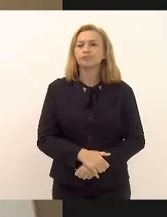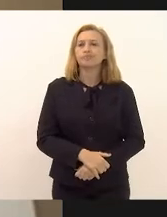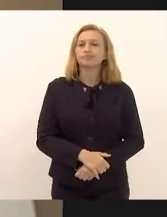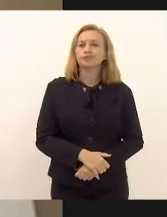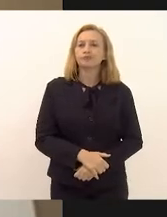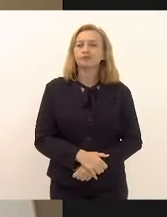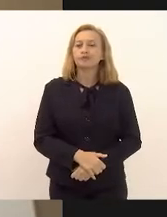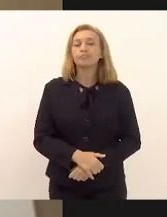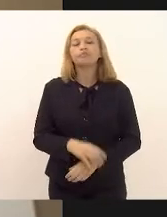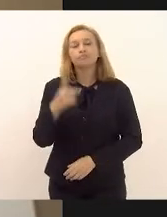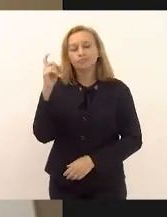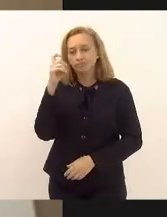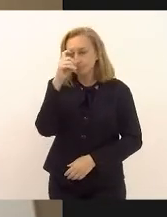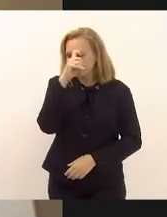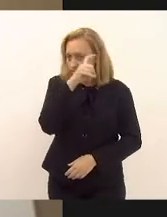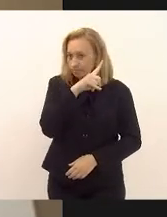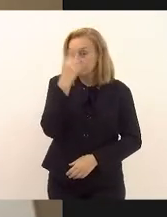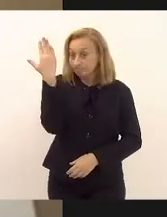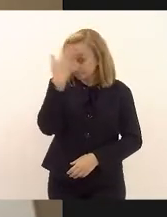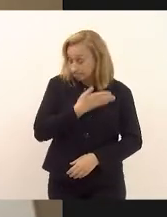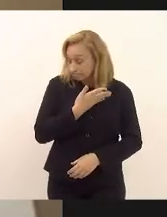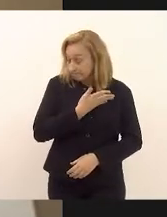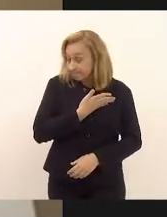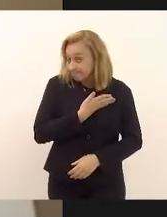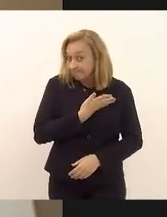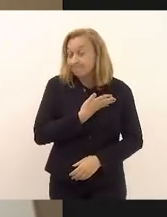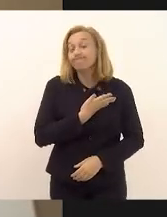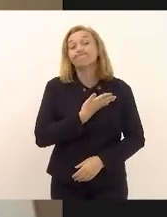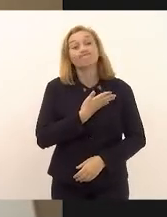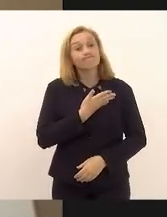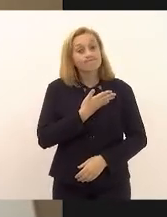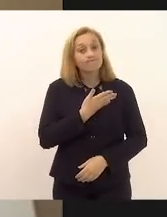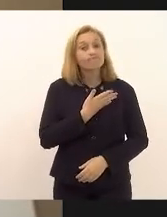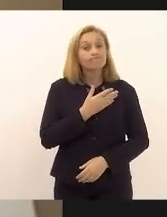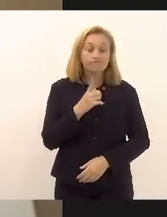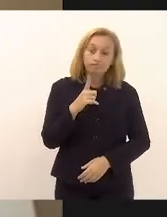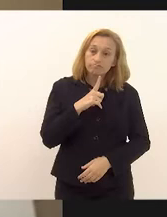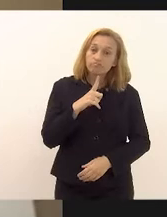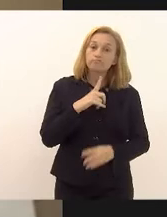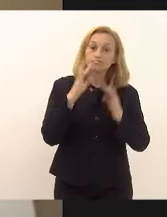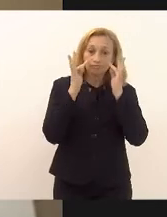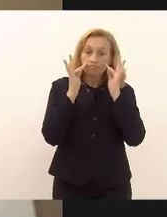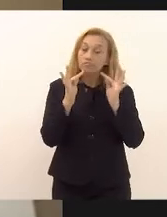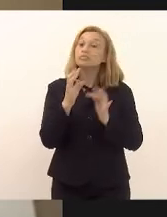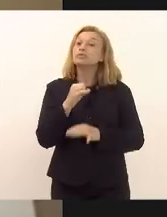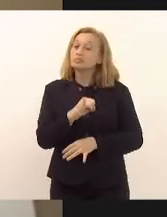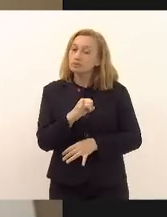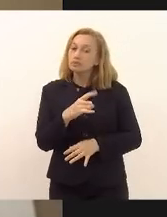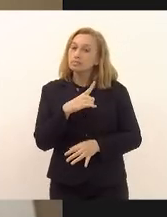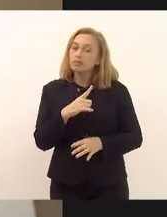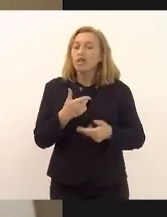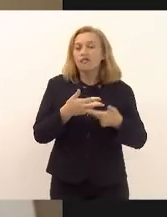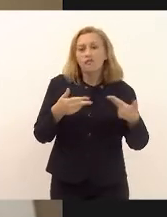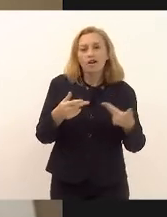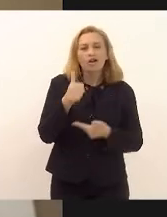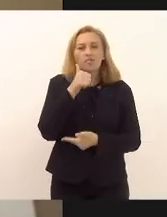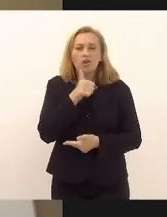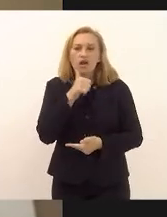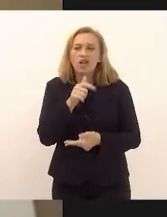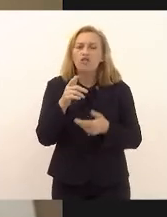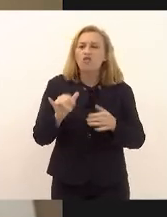são difíceis de se comprovar, salvo que se tenha testemunhos. Então, muitas mulheres